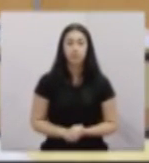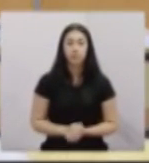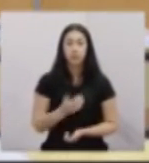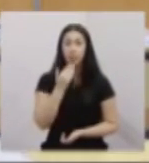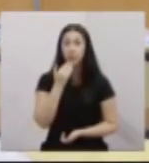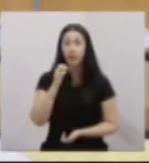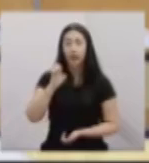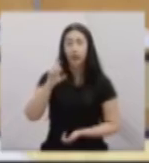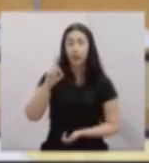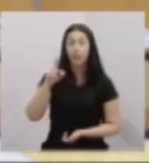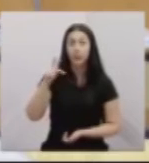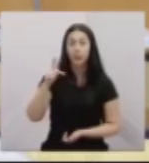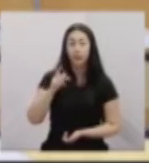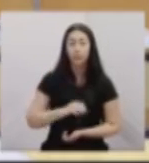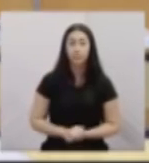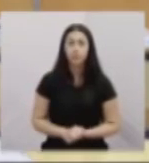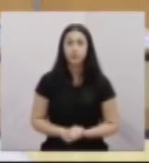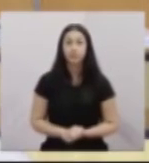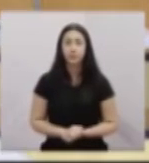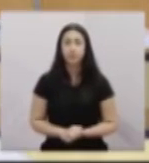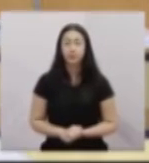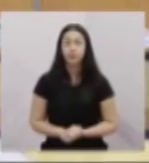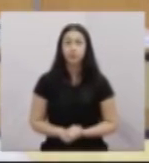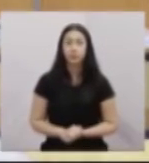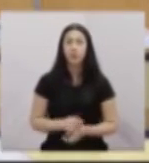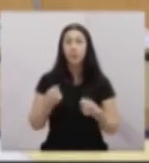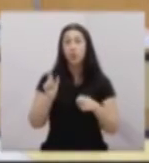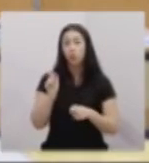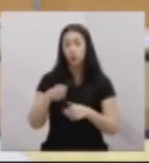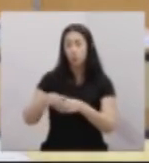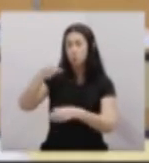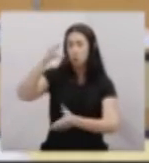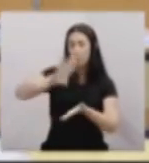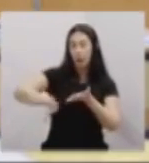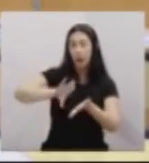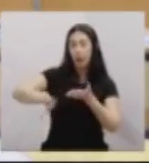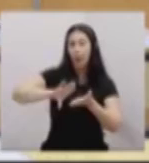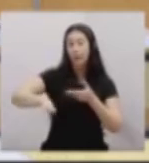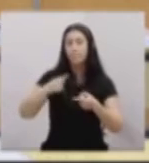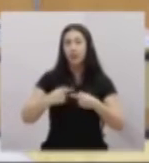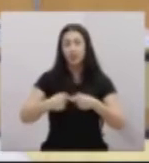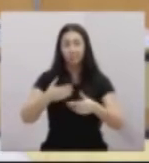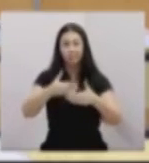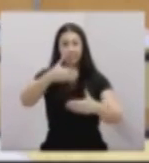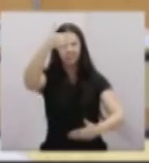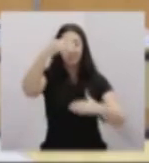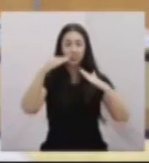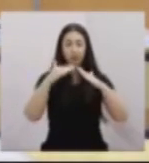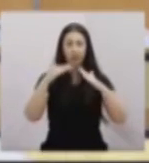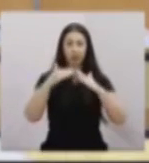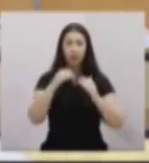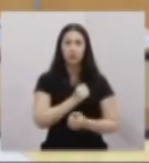seja solicitado, oficiado EDP, solicitando a retirada de poste que se encontra em frente à garagem do imóvel de